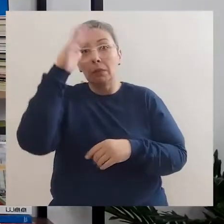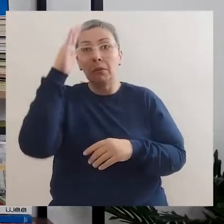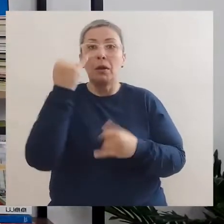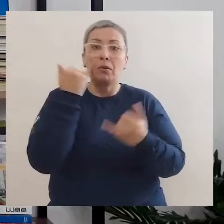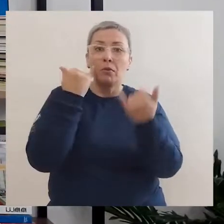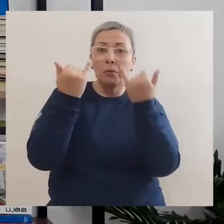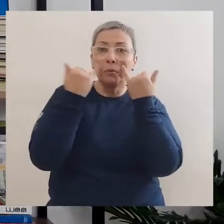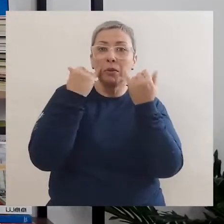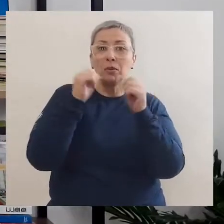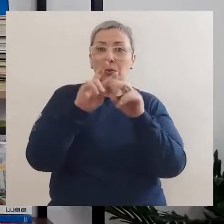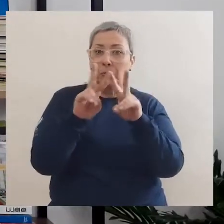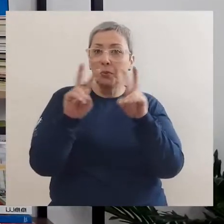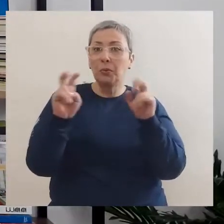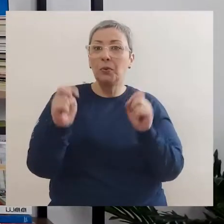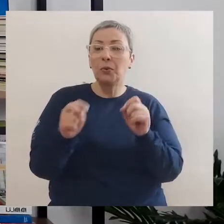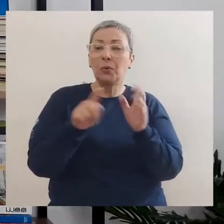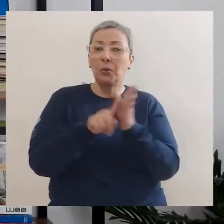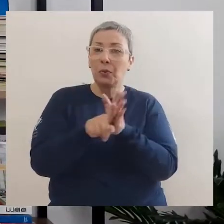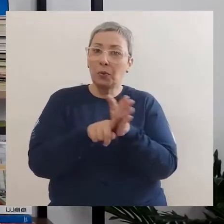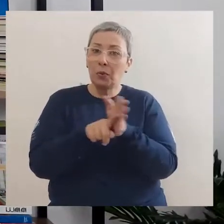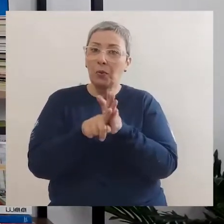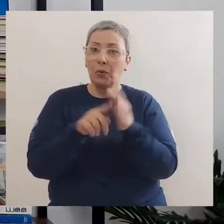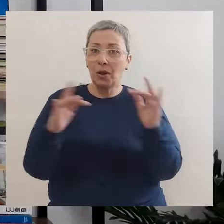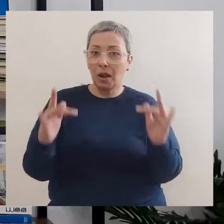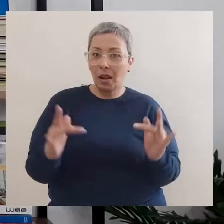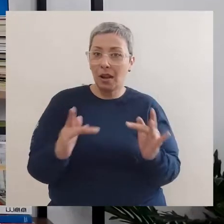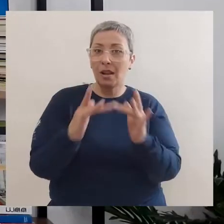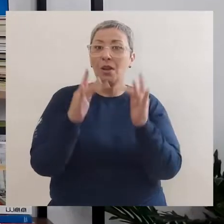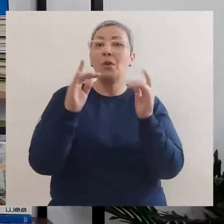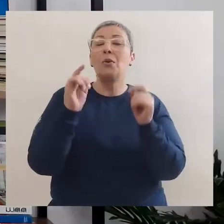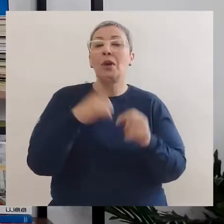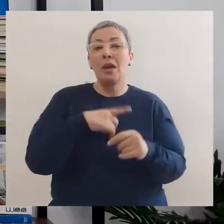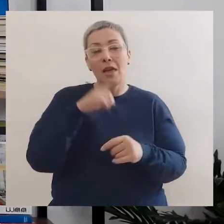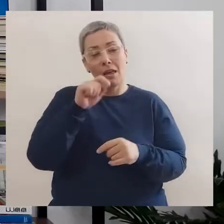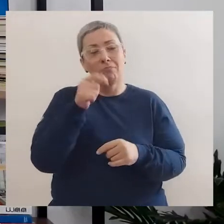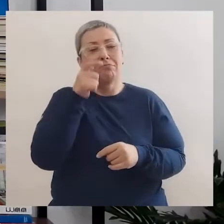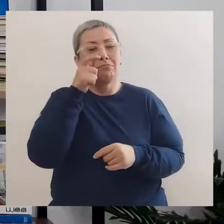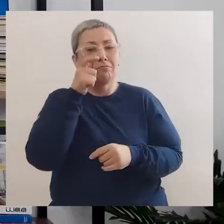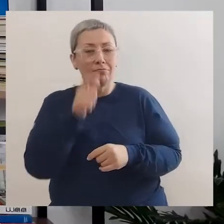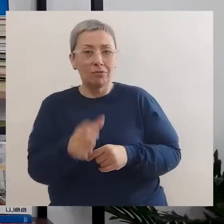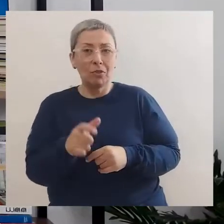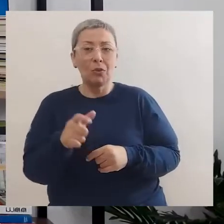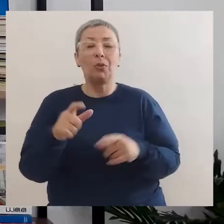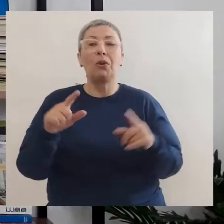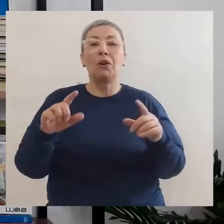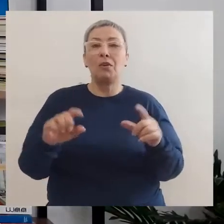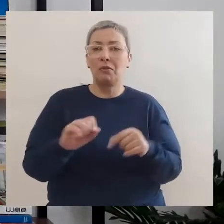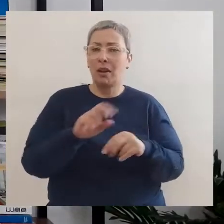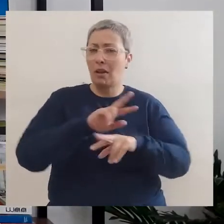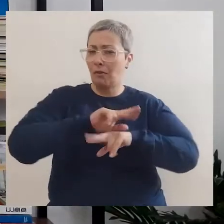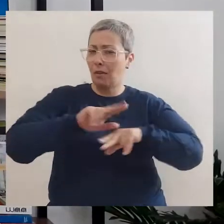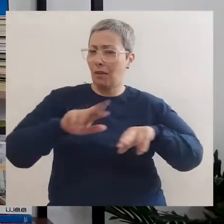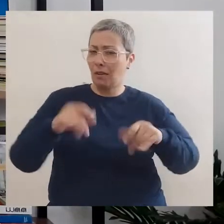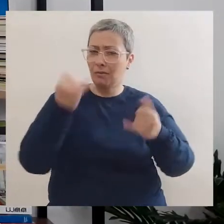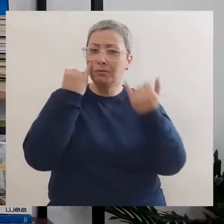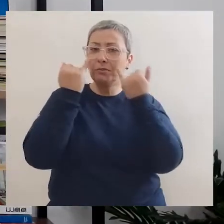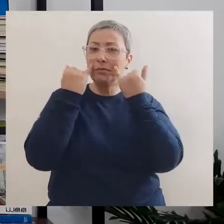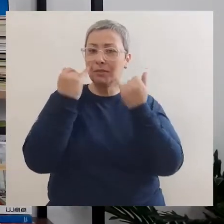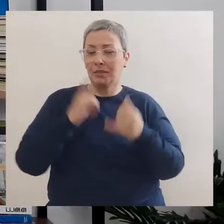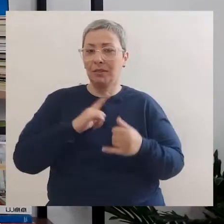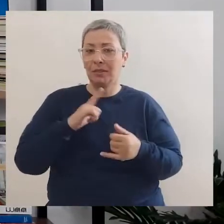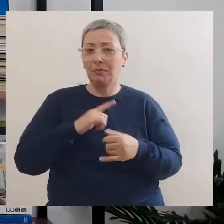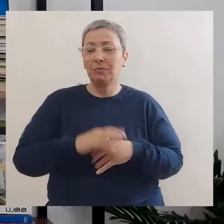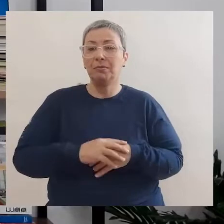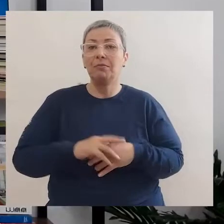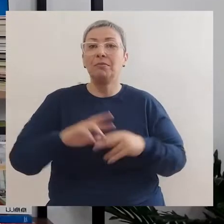para as filhas, né? Então vai passando de mulher para mulher. Se vocês quiserem saber mais sobre o assunto, consultem esse link abaixo,